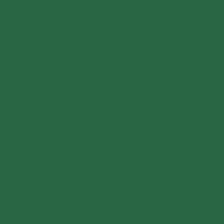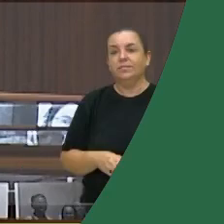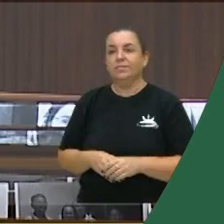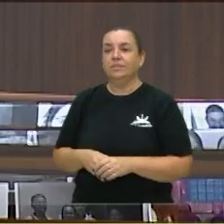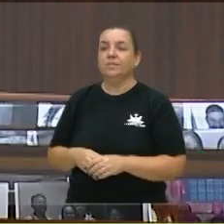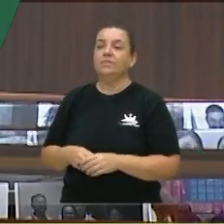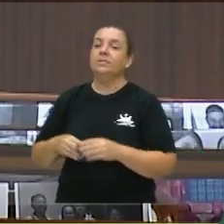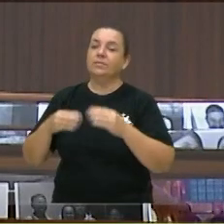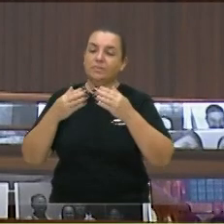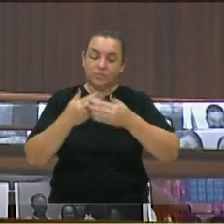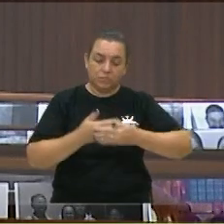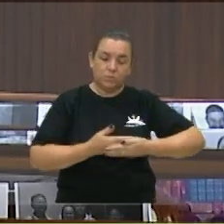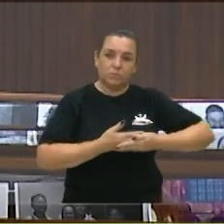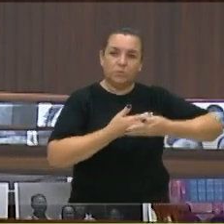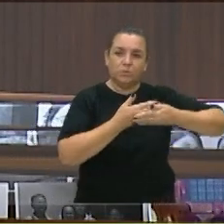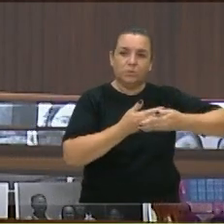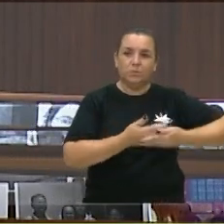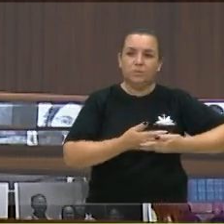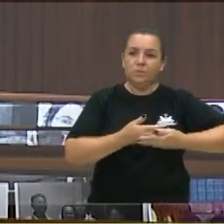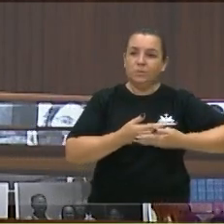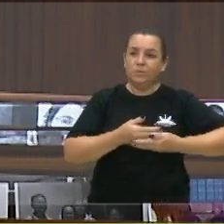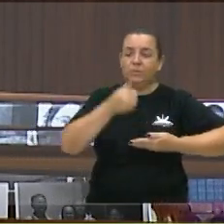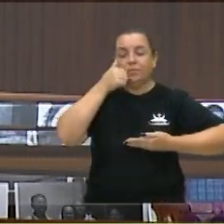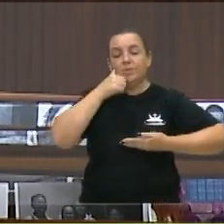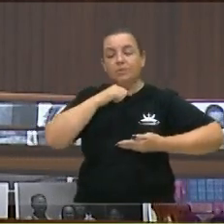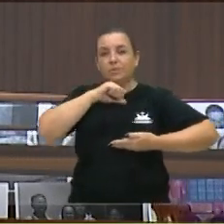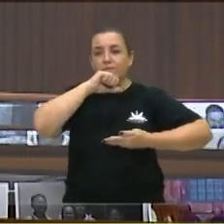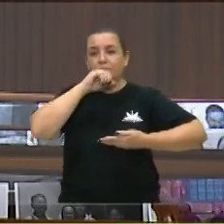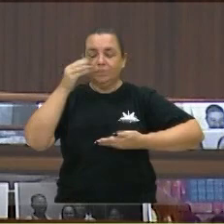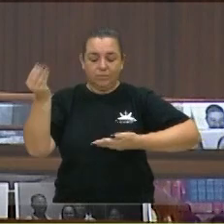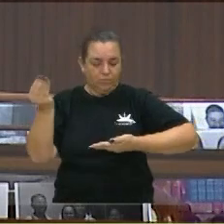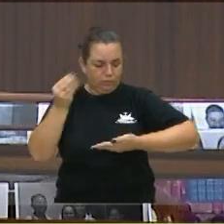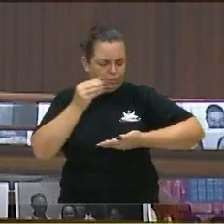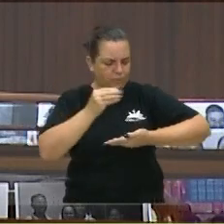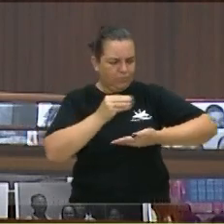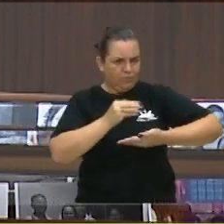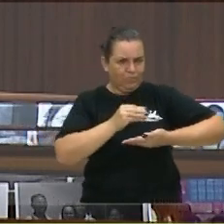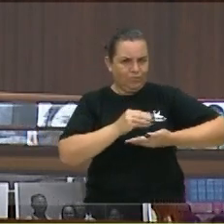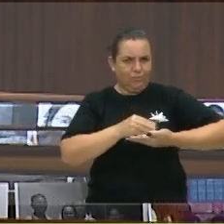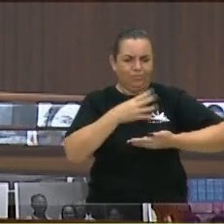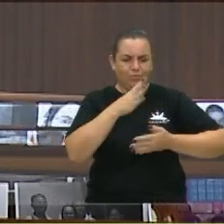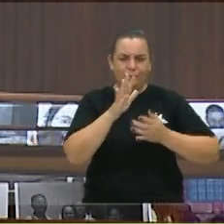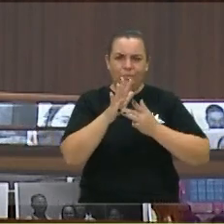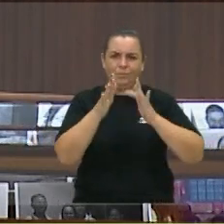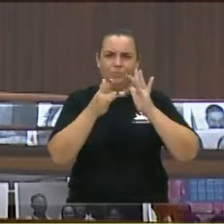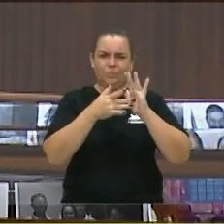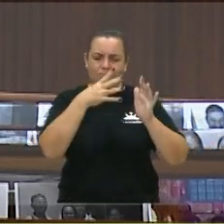os braços da mãe, pois era o filho